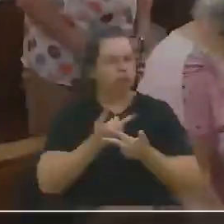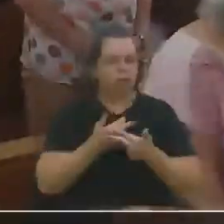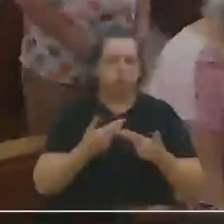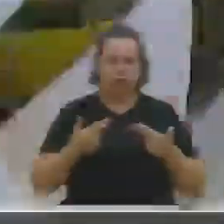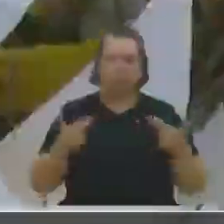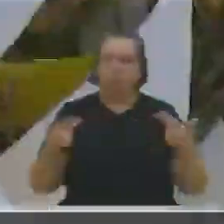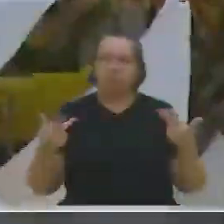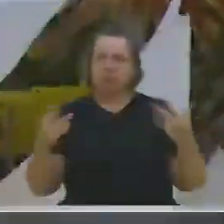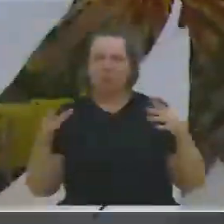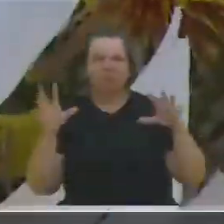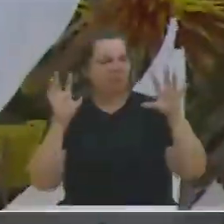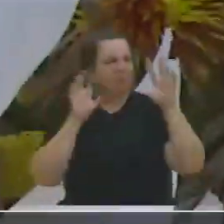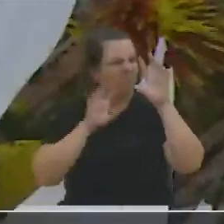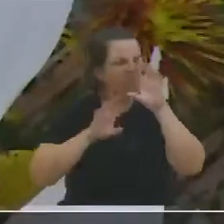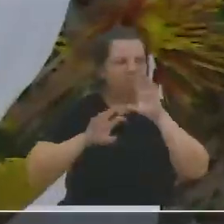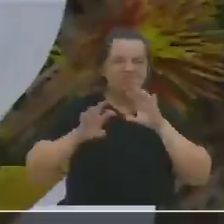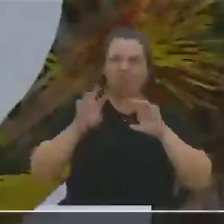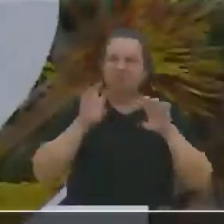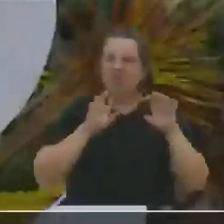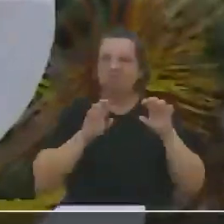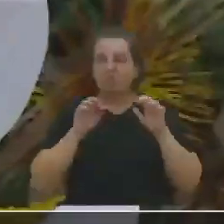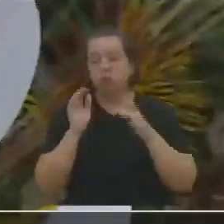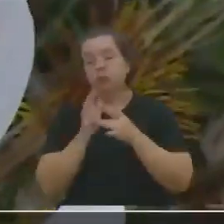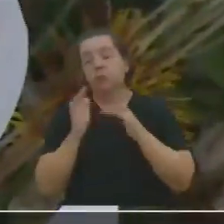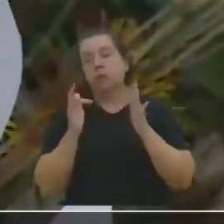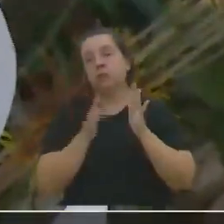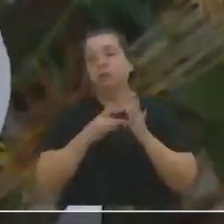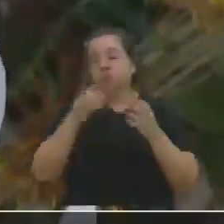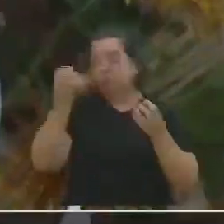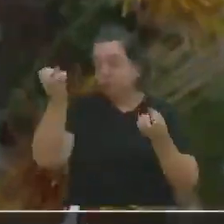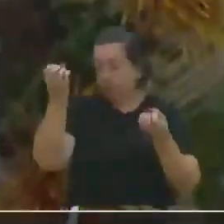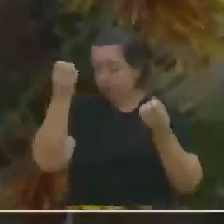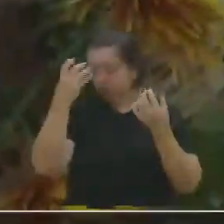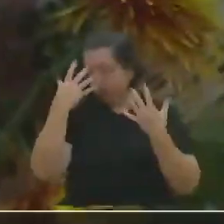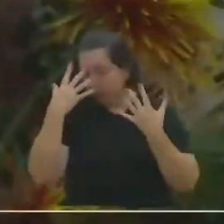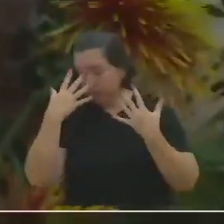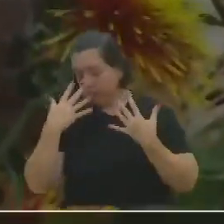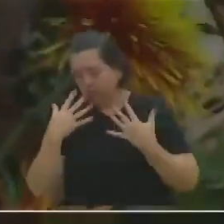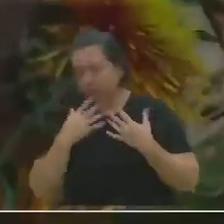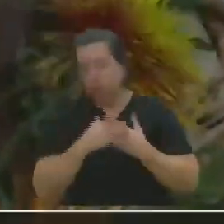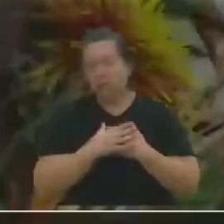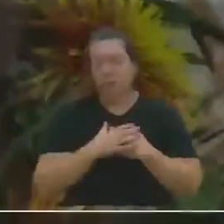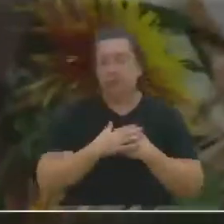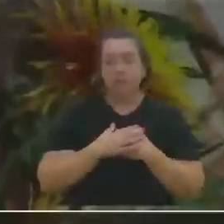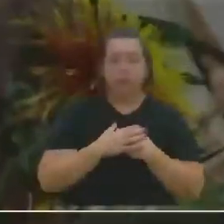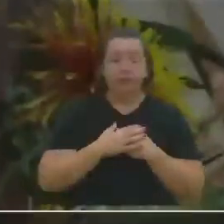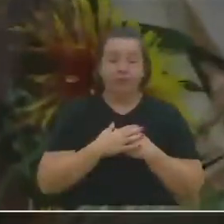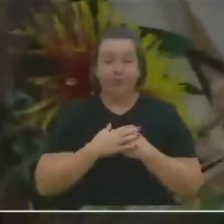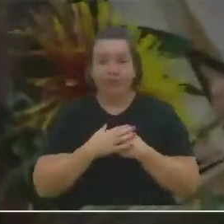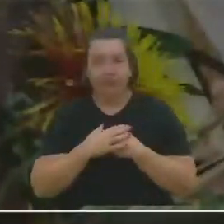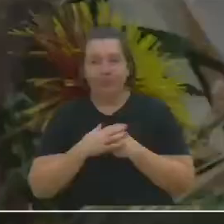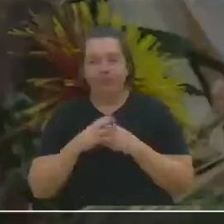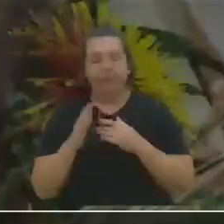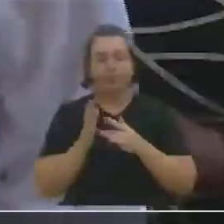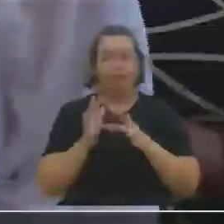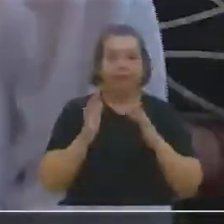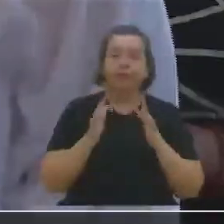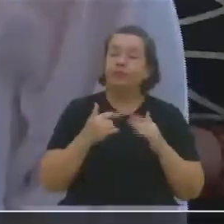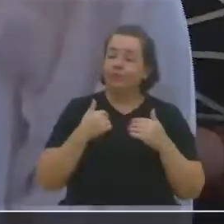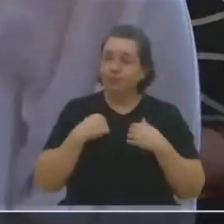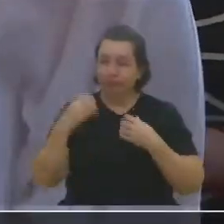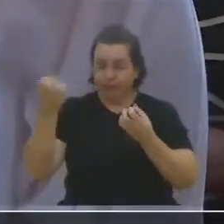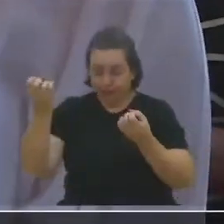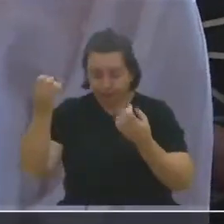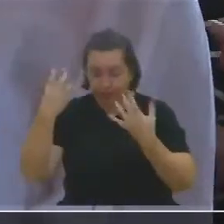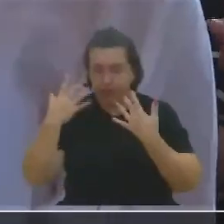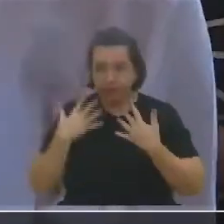o que era trevas. Mais uma vez, pode ser melhor. Canta! Eu